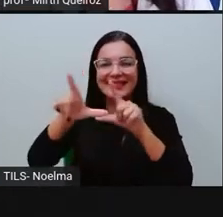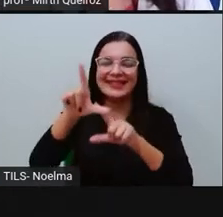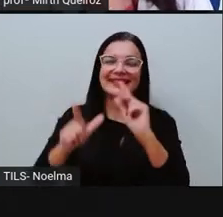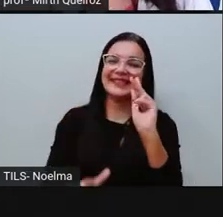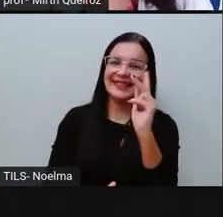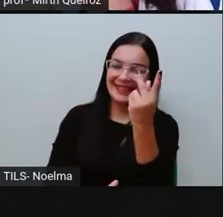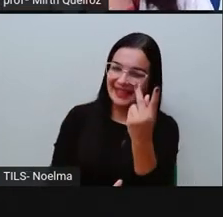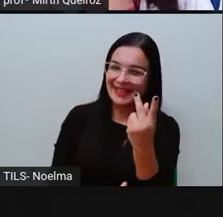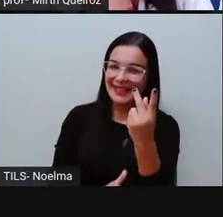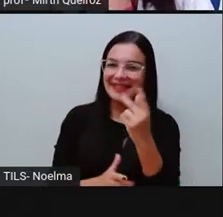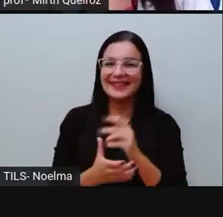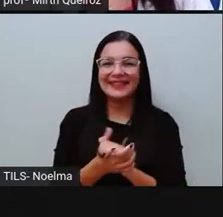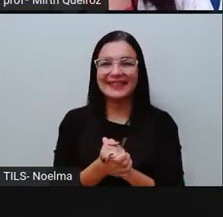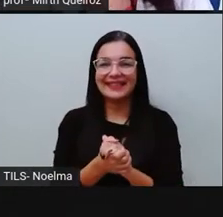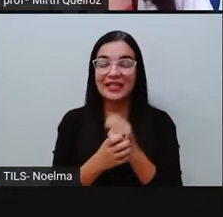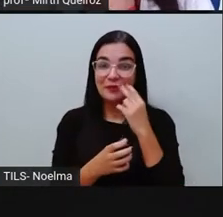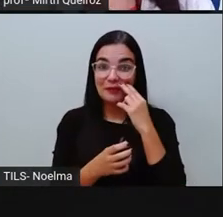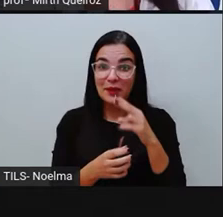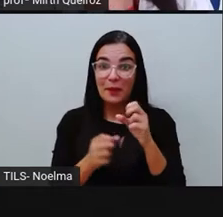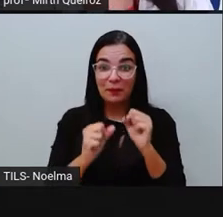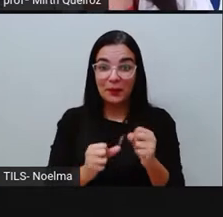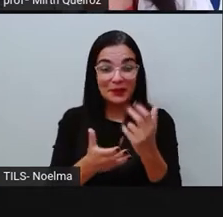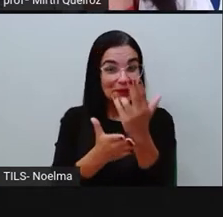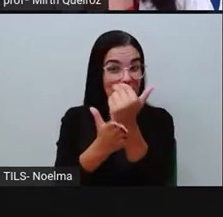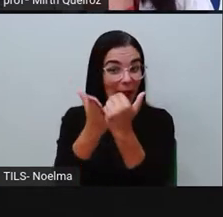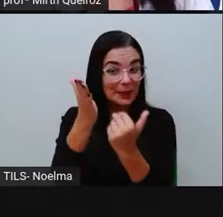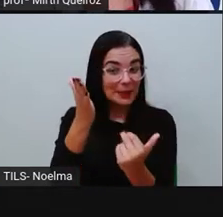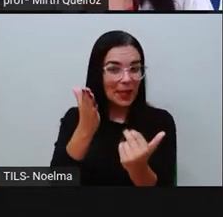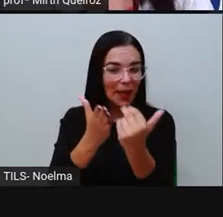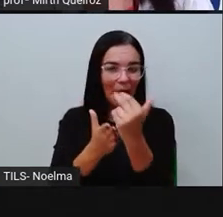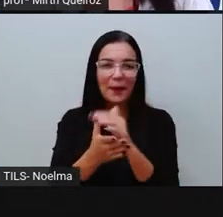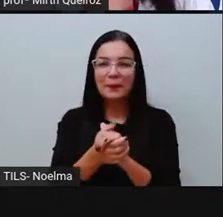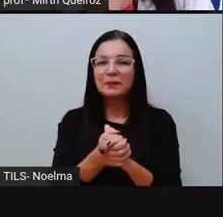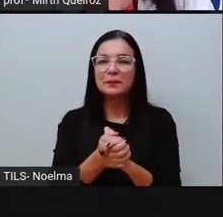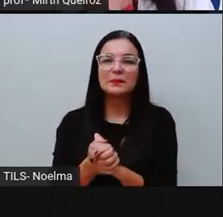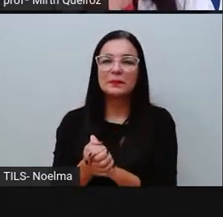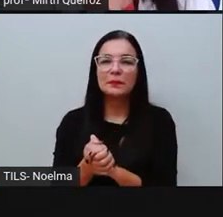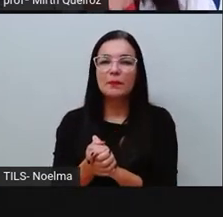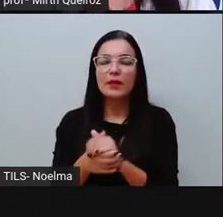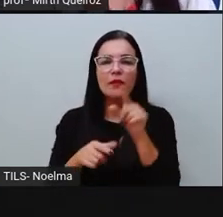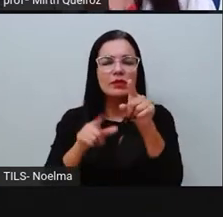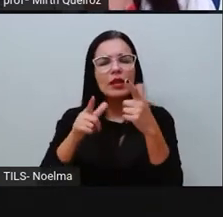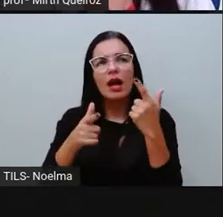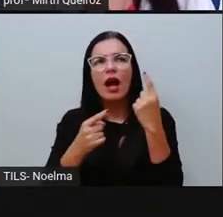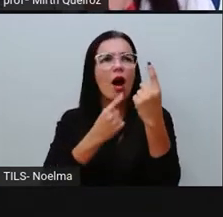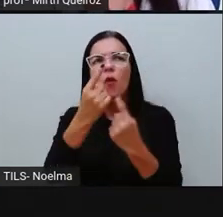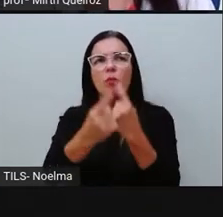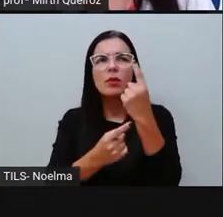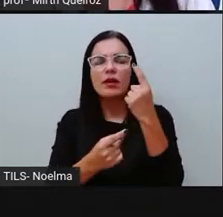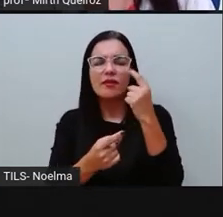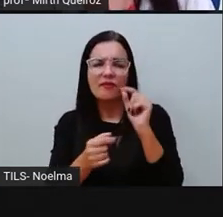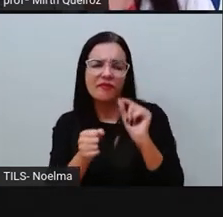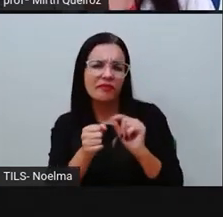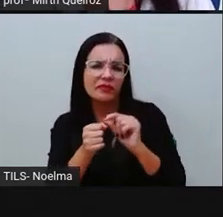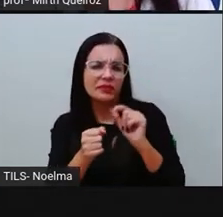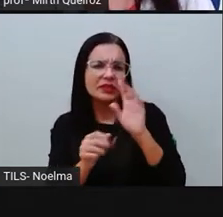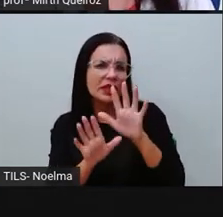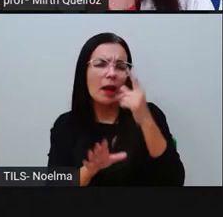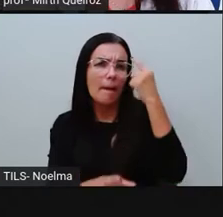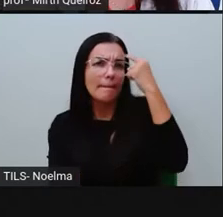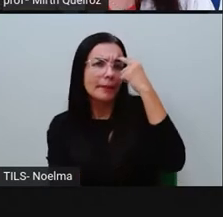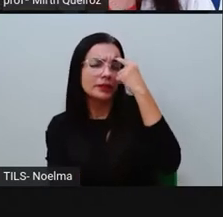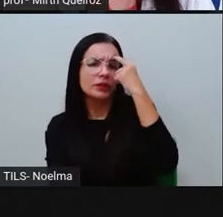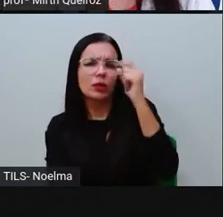a letra H, que a gente começou aí no nosso primeiro momento. Você alguma vez já parou para refletir sobre